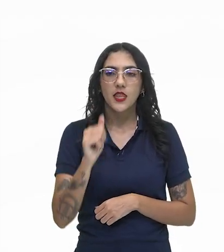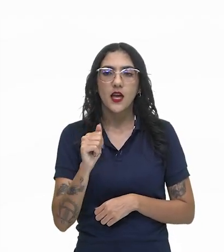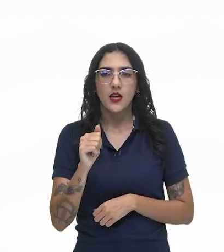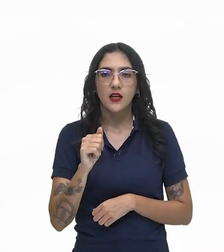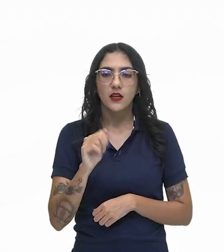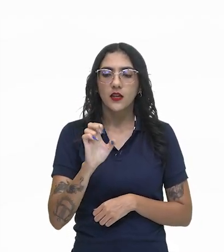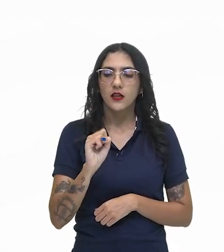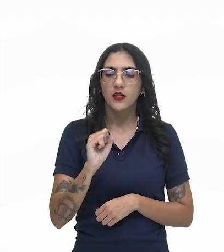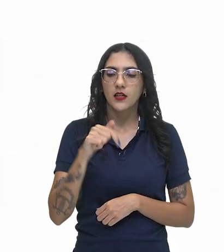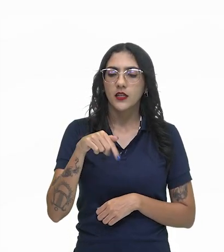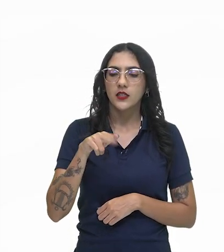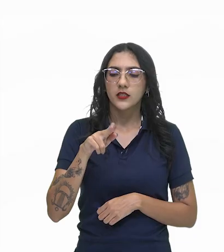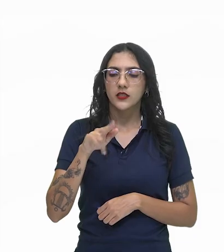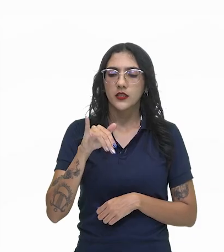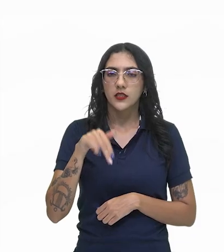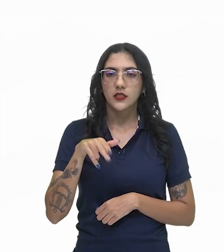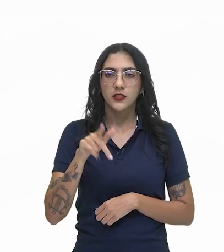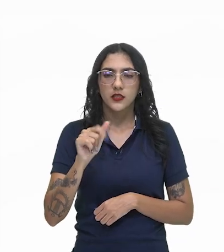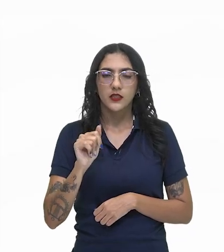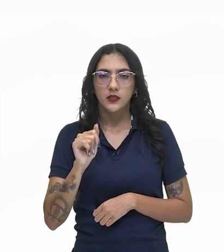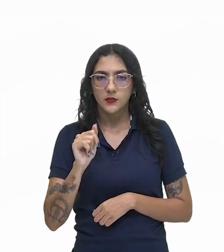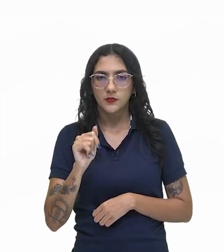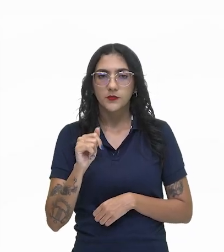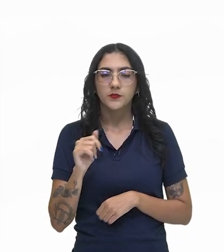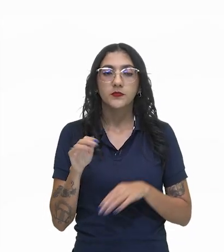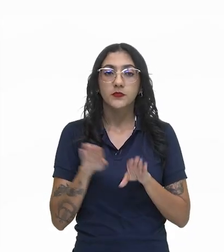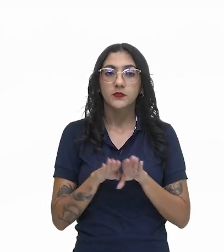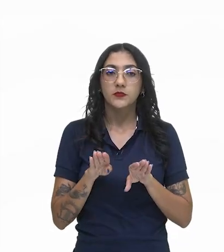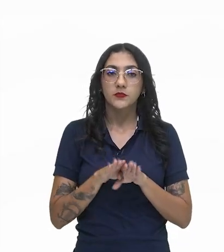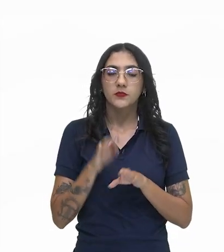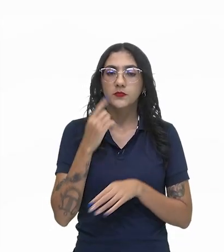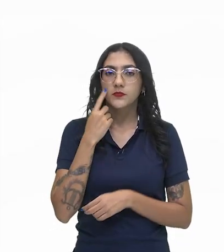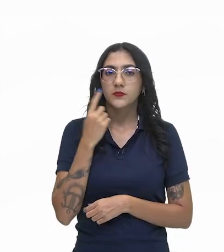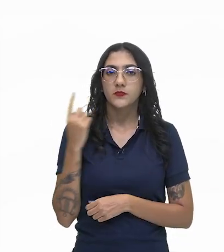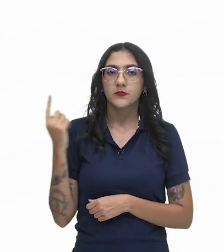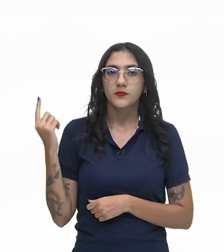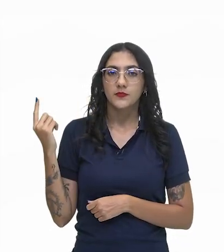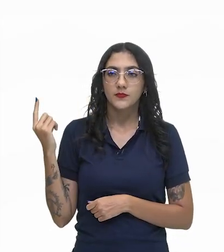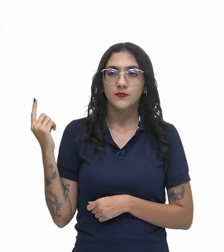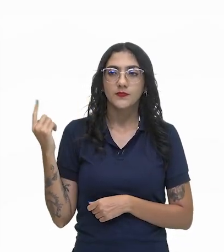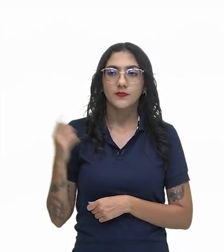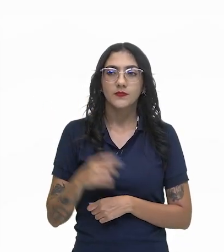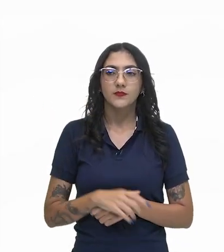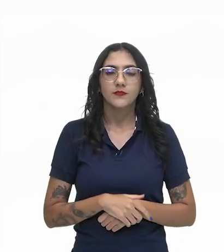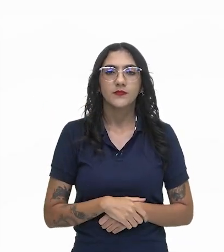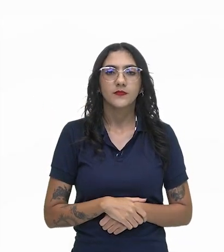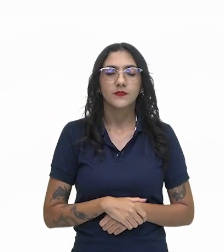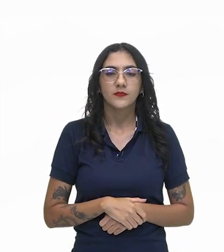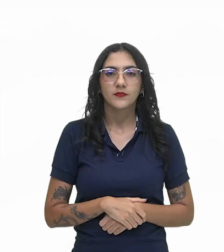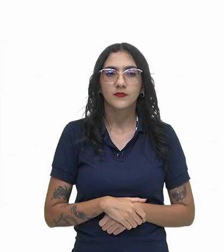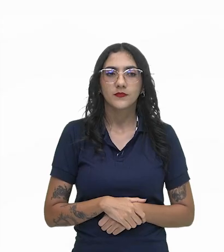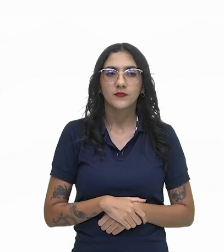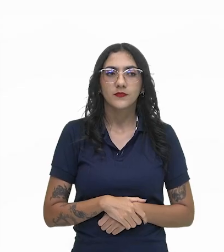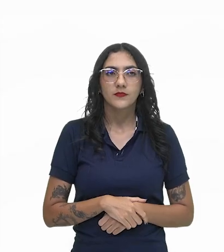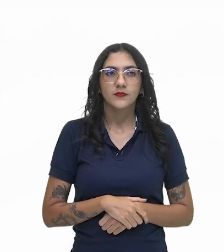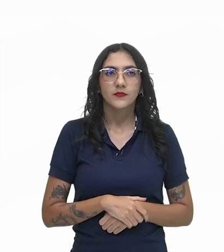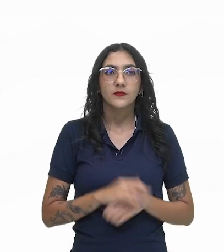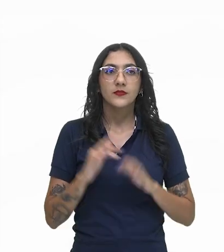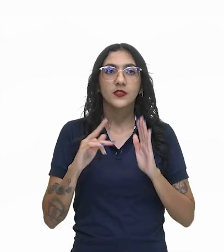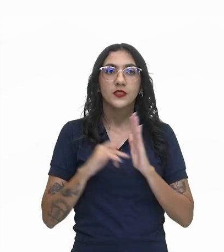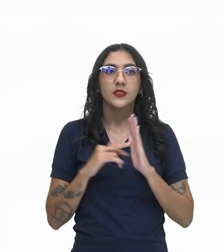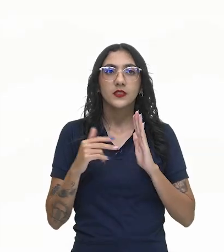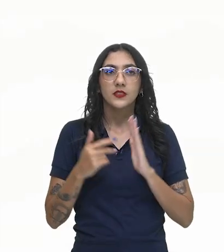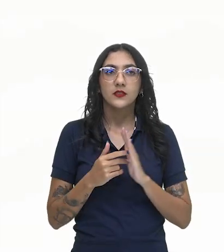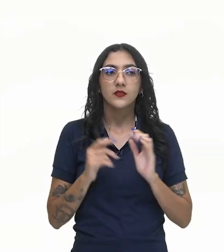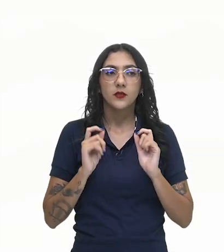esquina, ok? Que é the corner. The bank is on the corner. The bank is on the corner significa que o